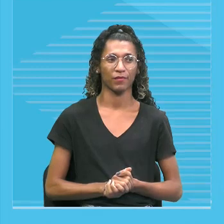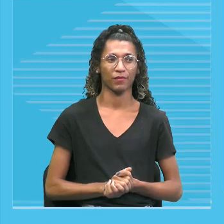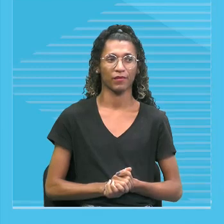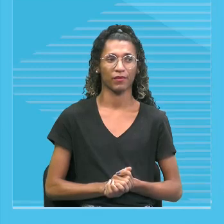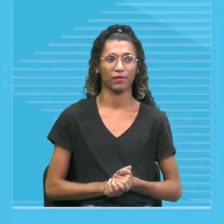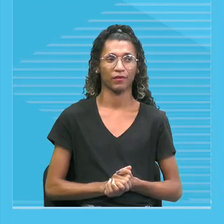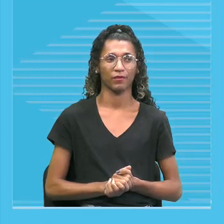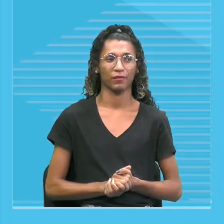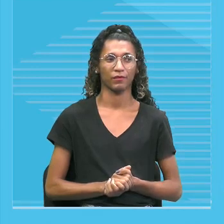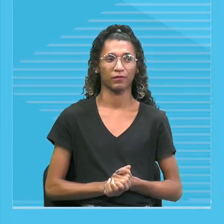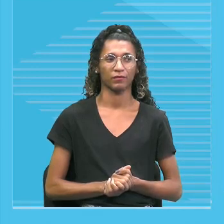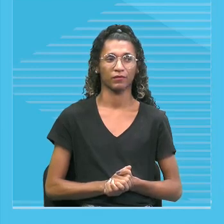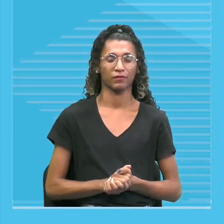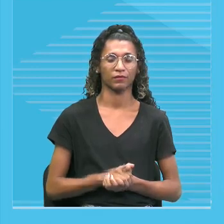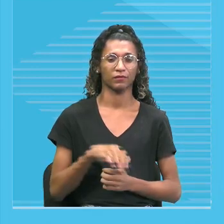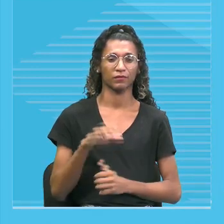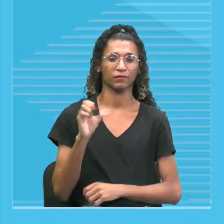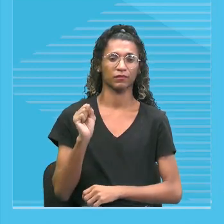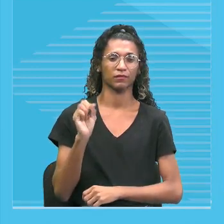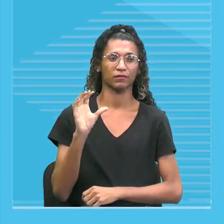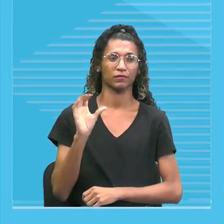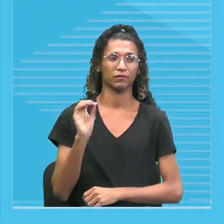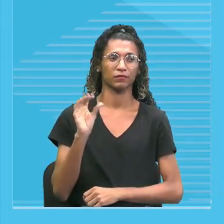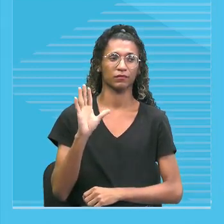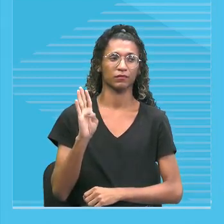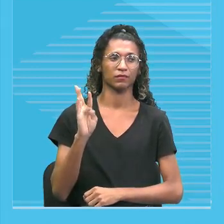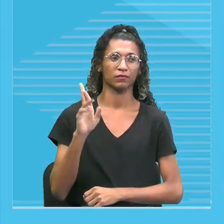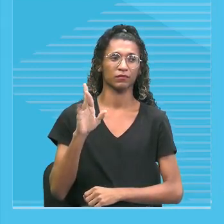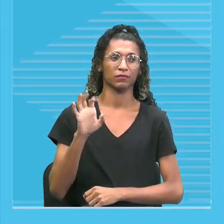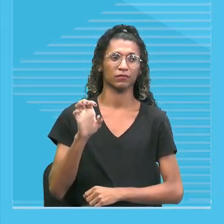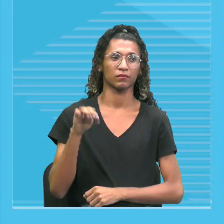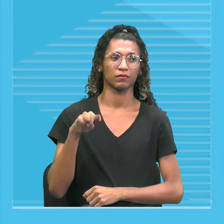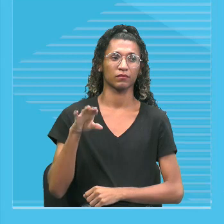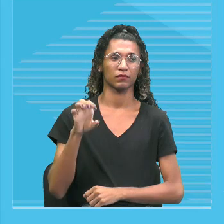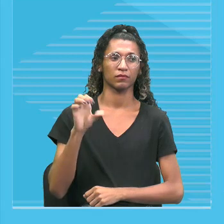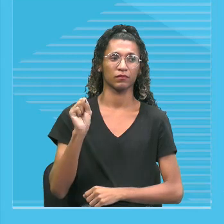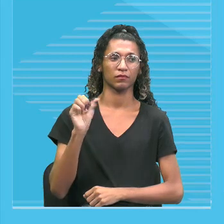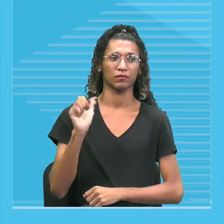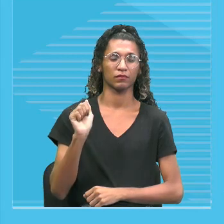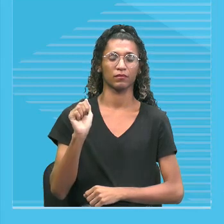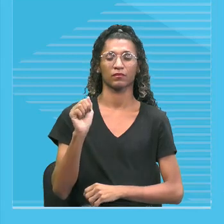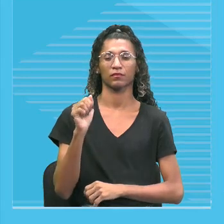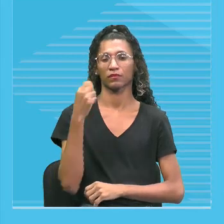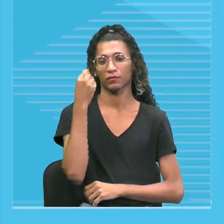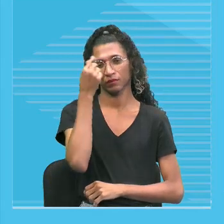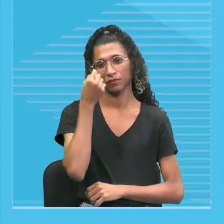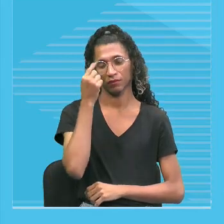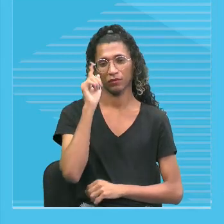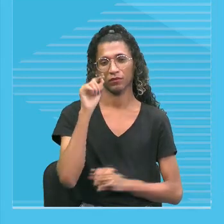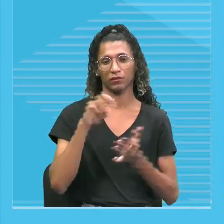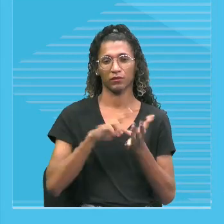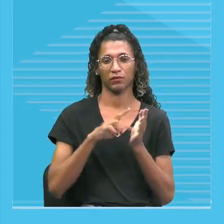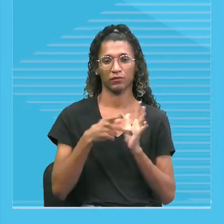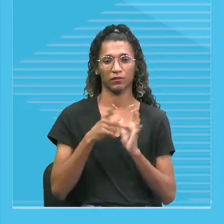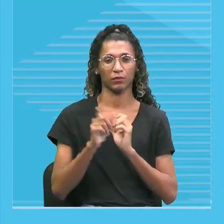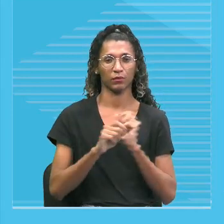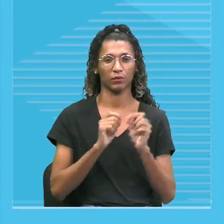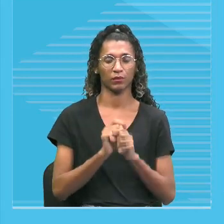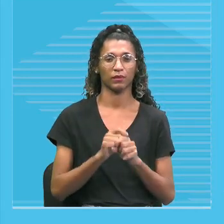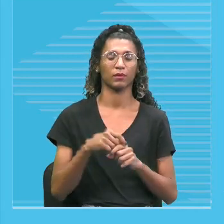sobremesa em espanhol é bate-papo depois da